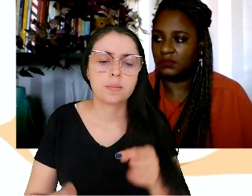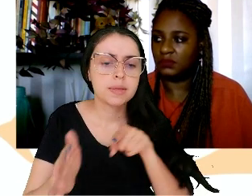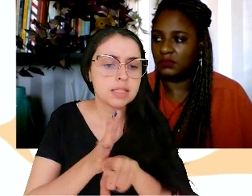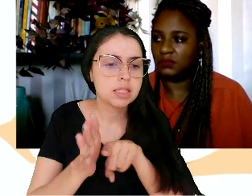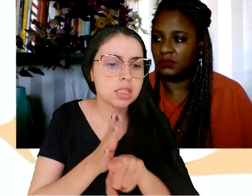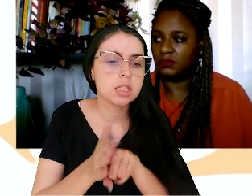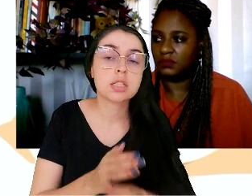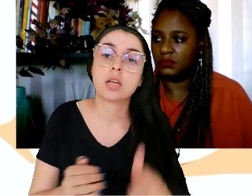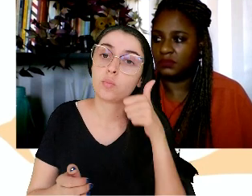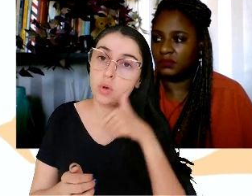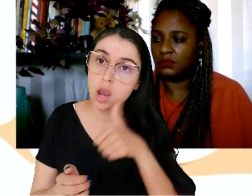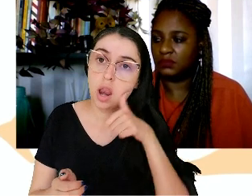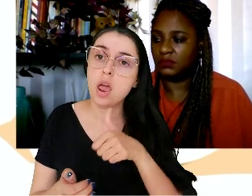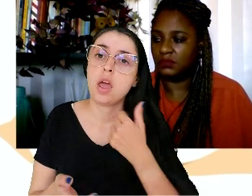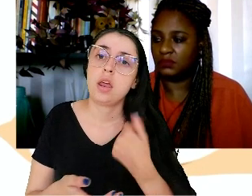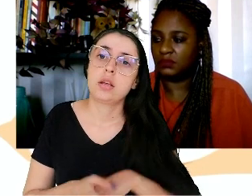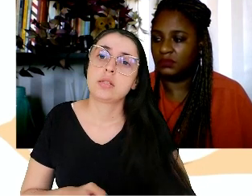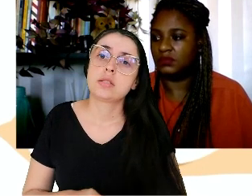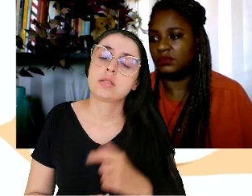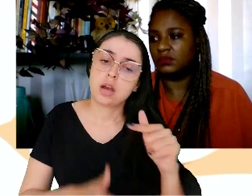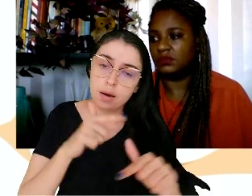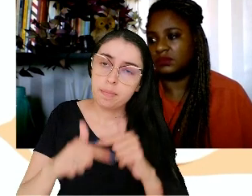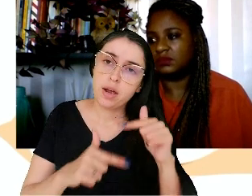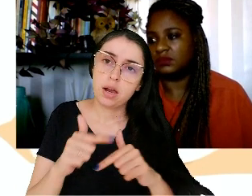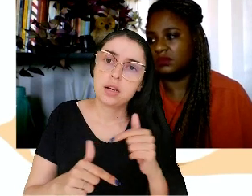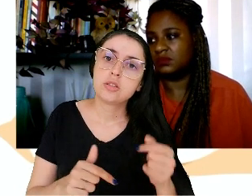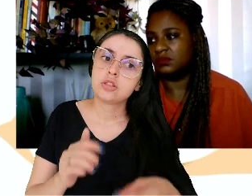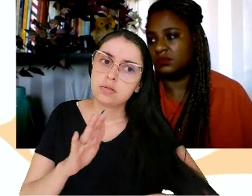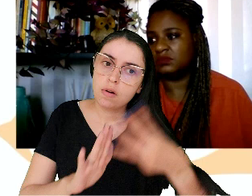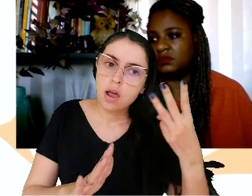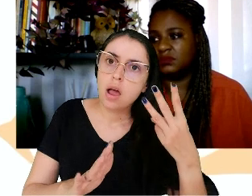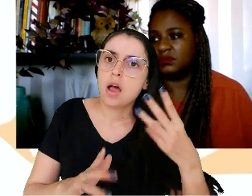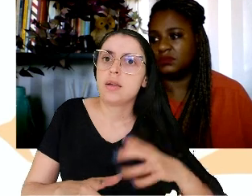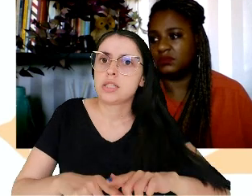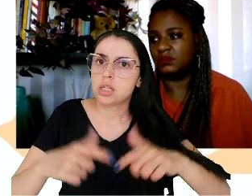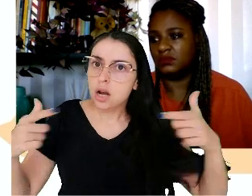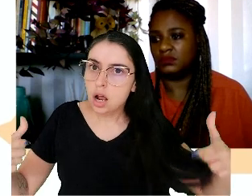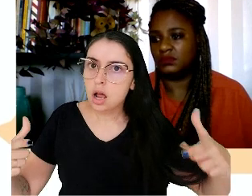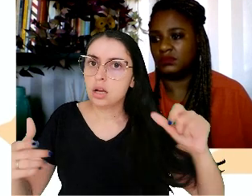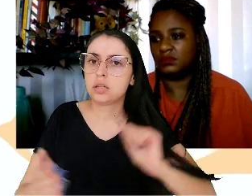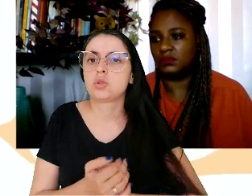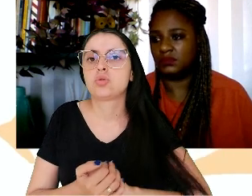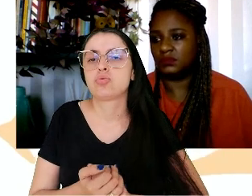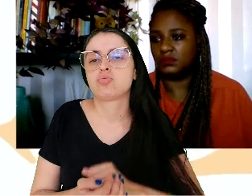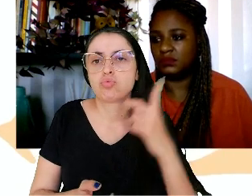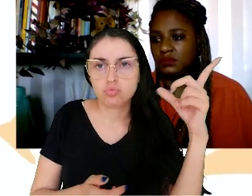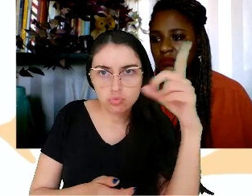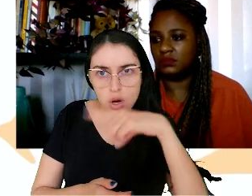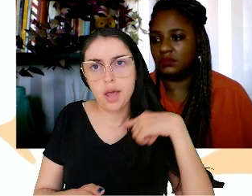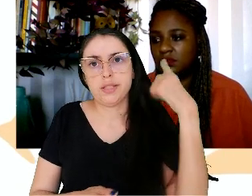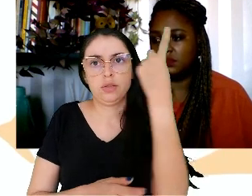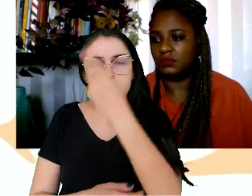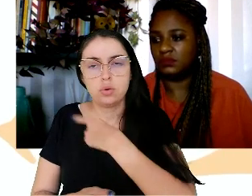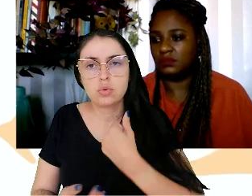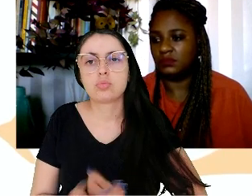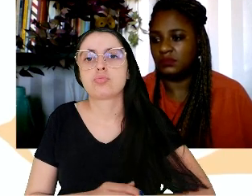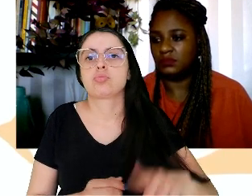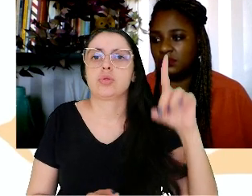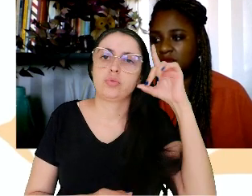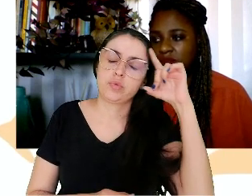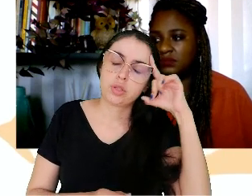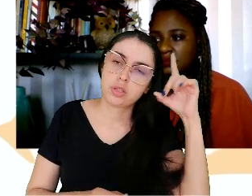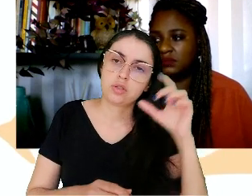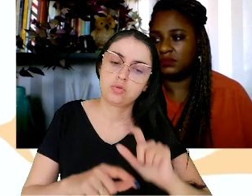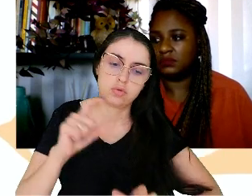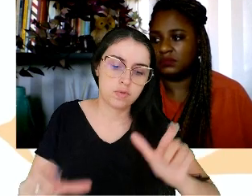que demonstram que as mulheres trabalham 3 vezes mais em termos de horas por dia na divisão